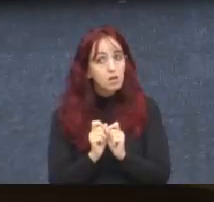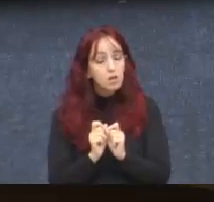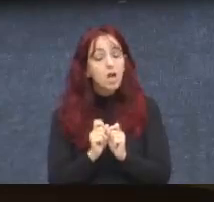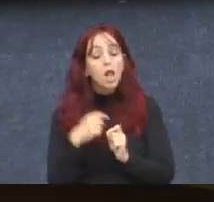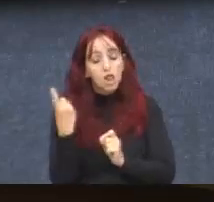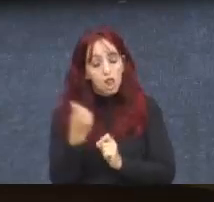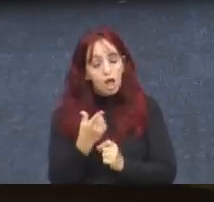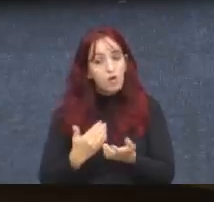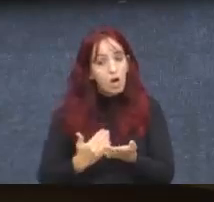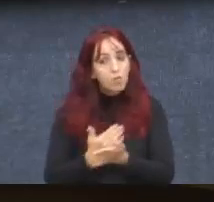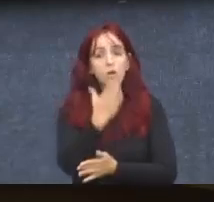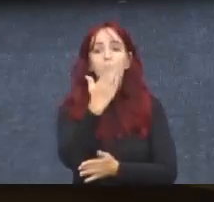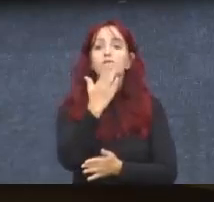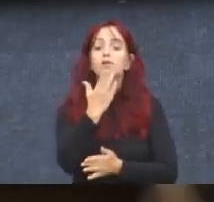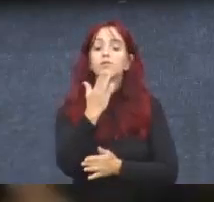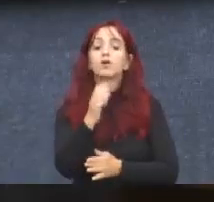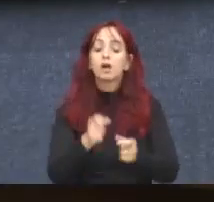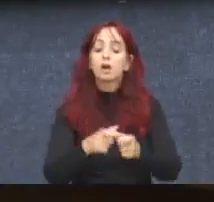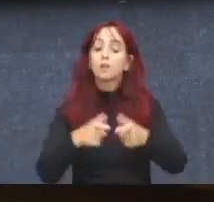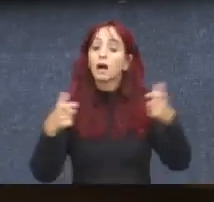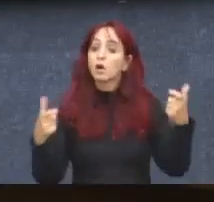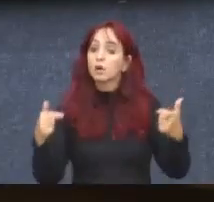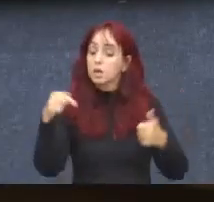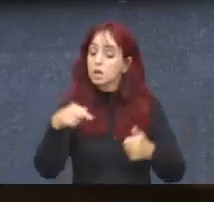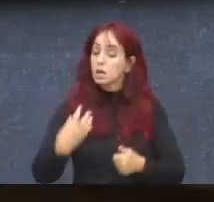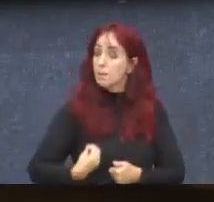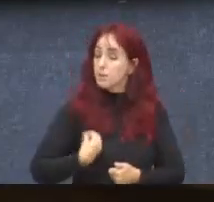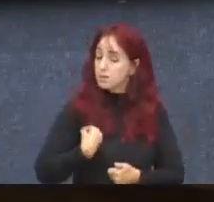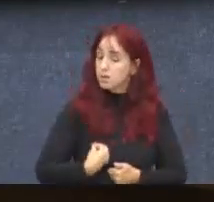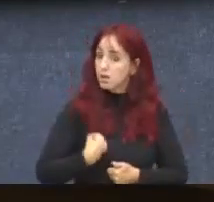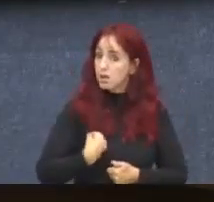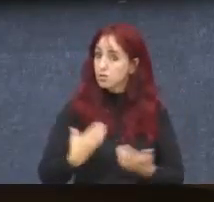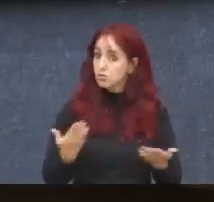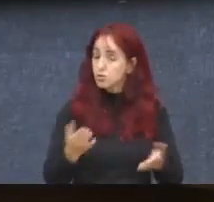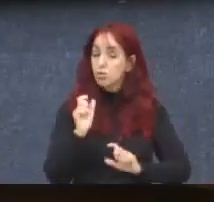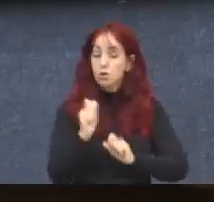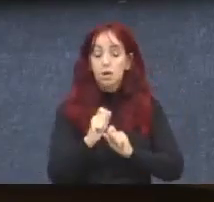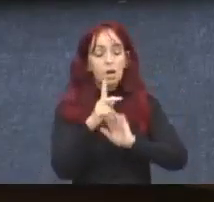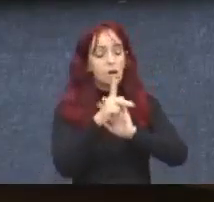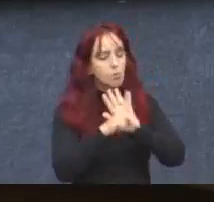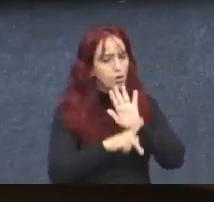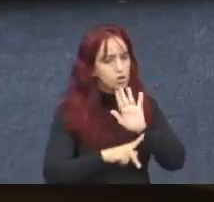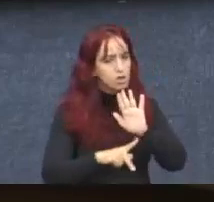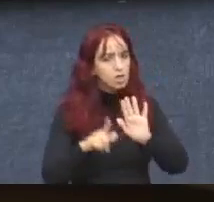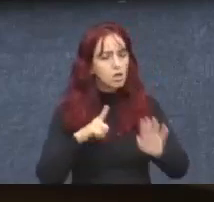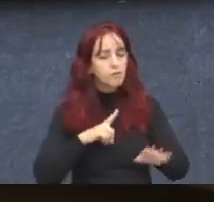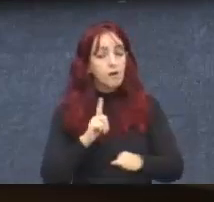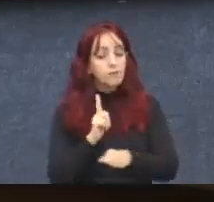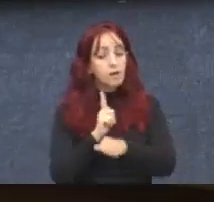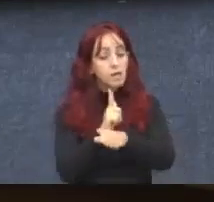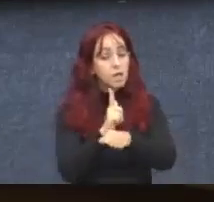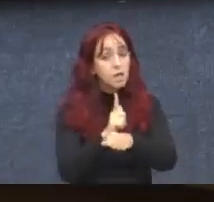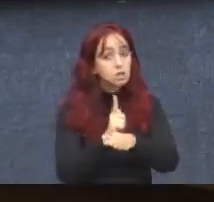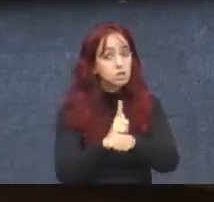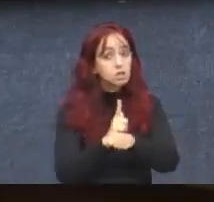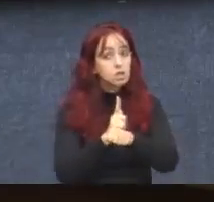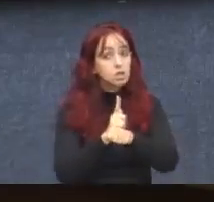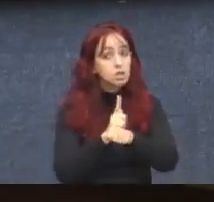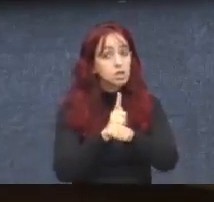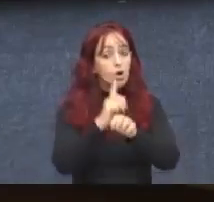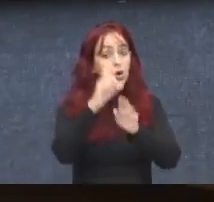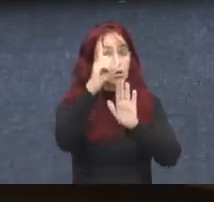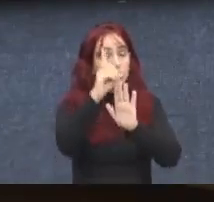esse projeto com a maioria aqui presente. Um projeto que vai garantir o direito